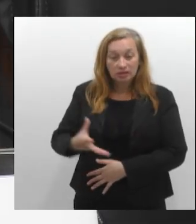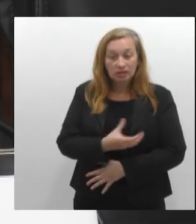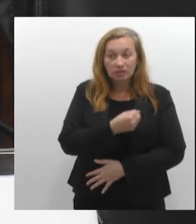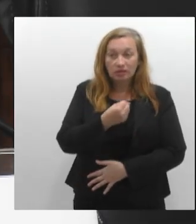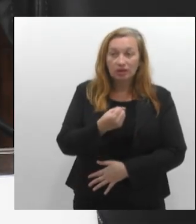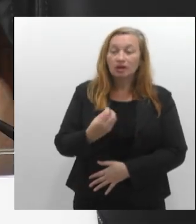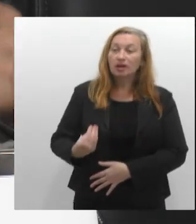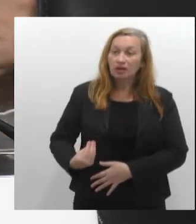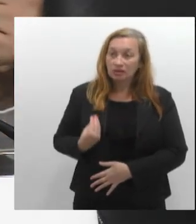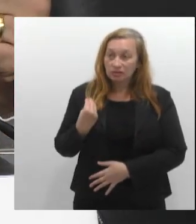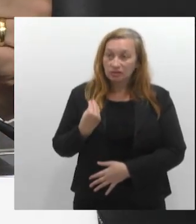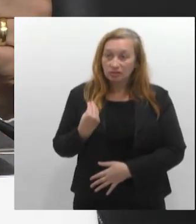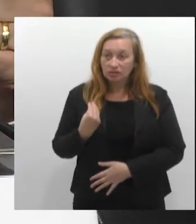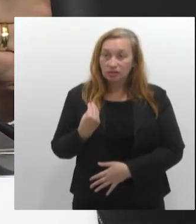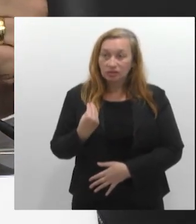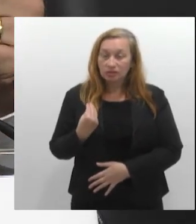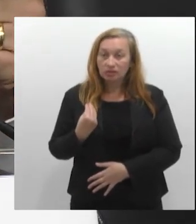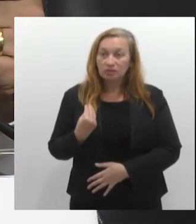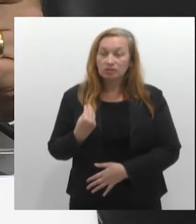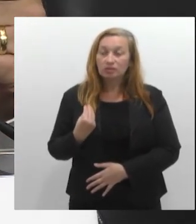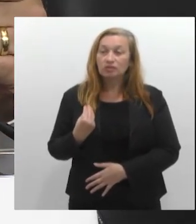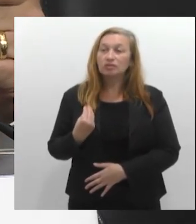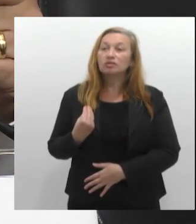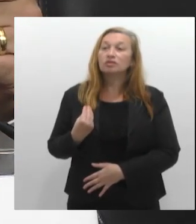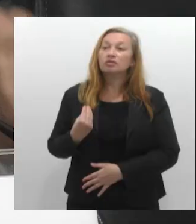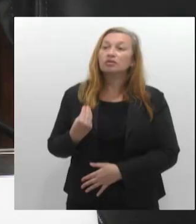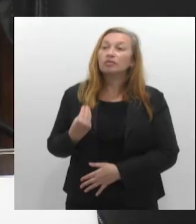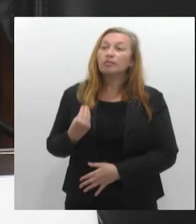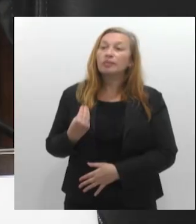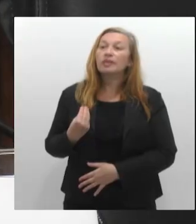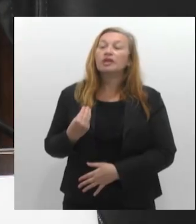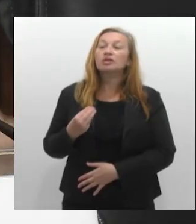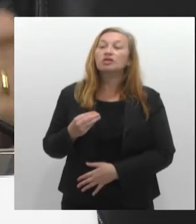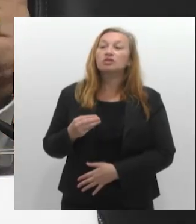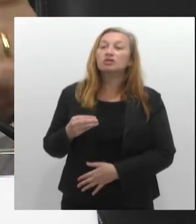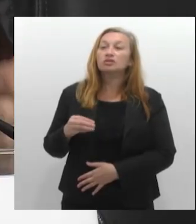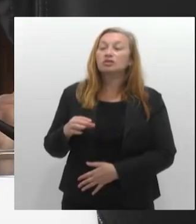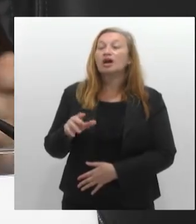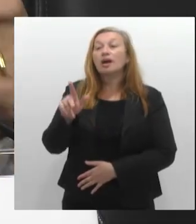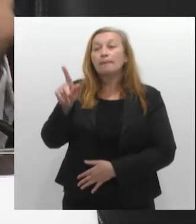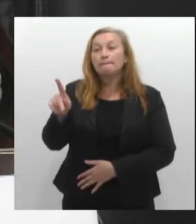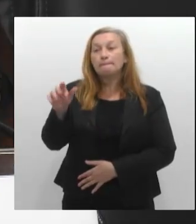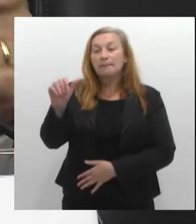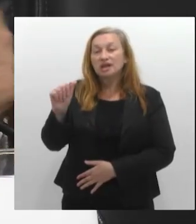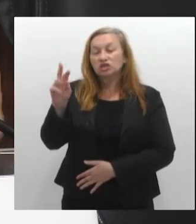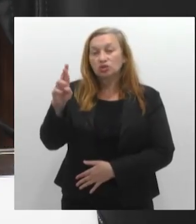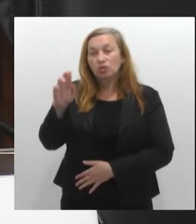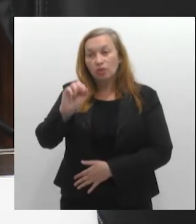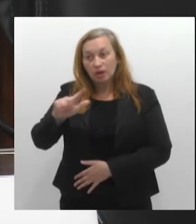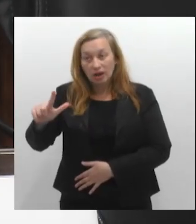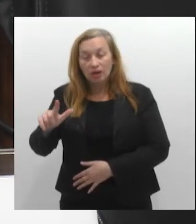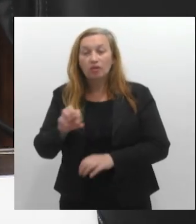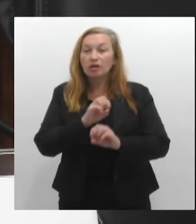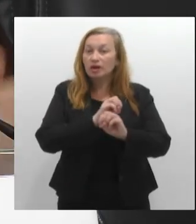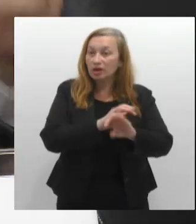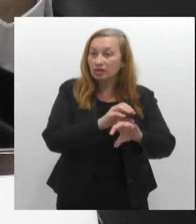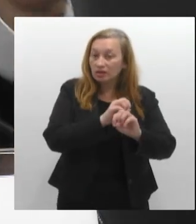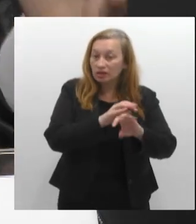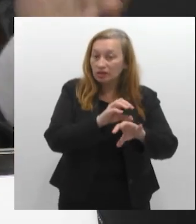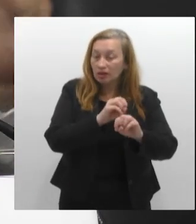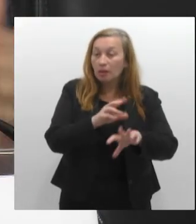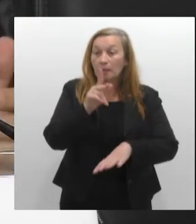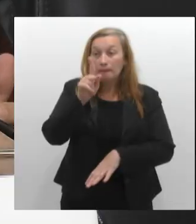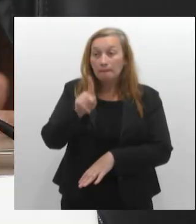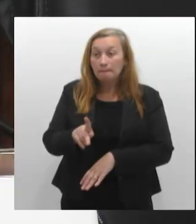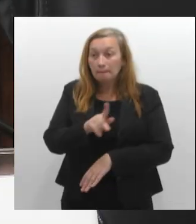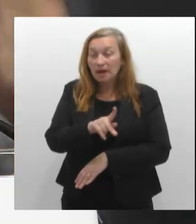a vida, seja num evento, numa atitude pastoral, educacional. Vejo o querido Padre Josafá, quantos anos,